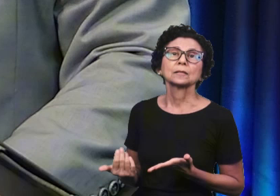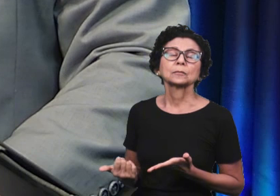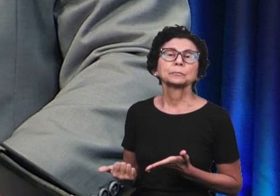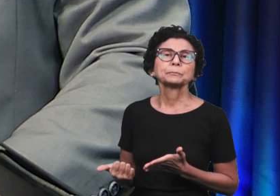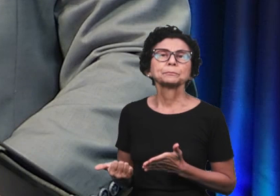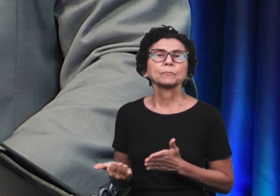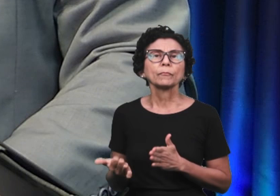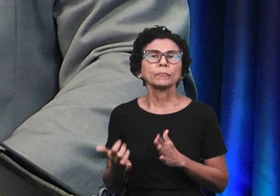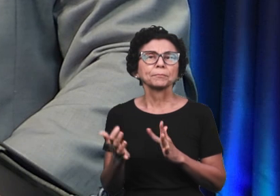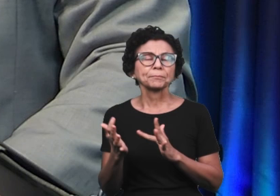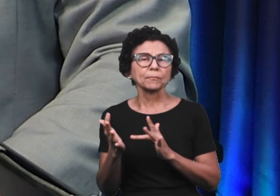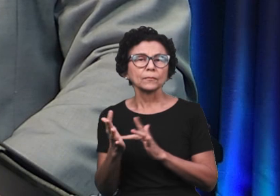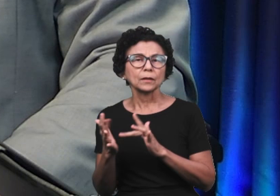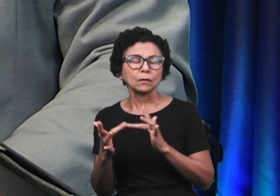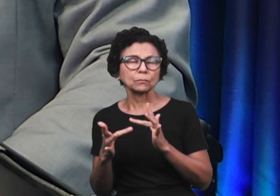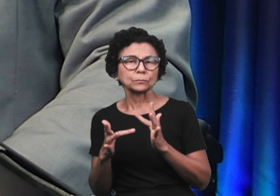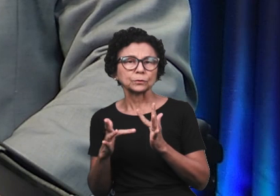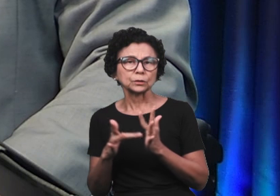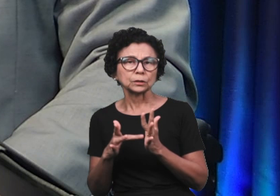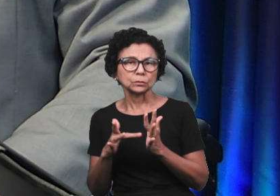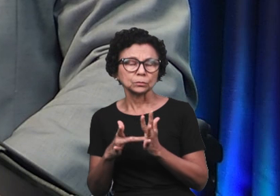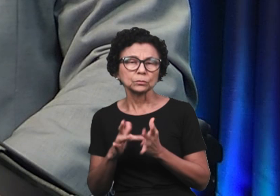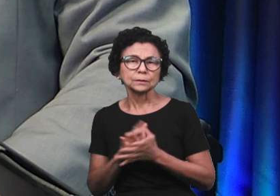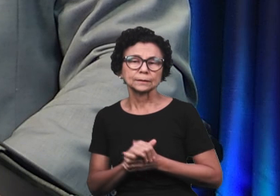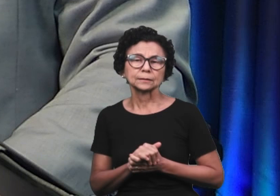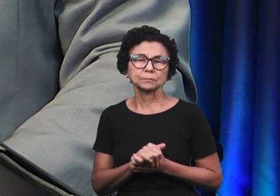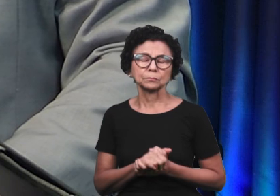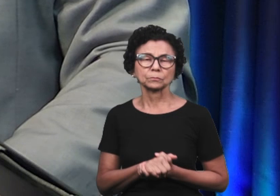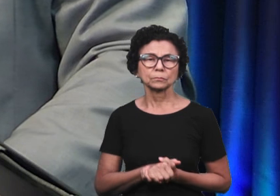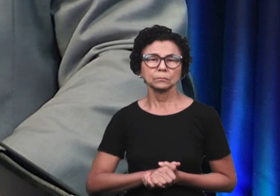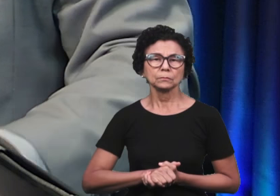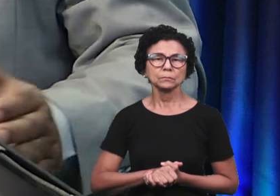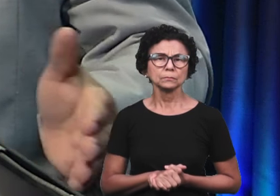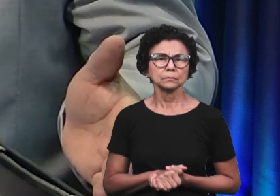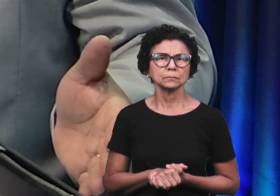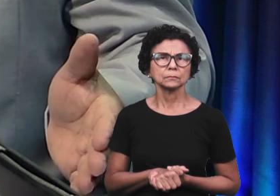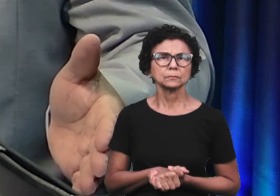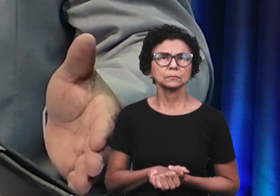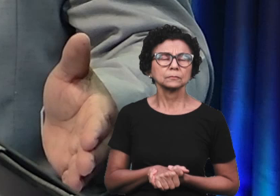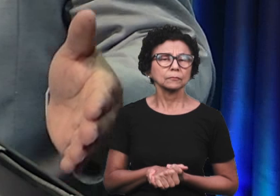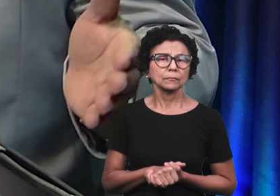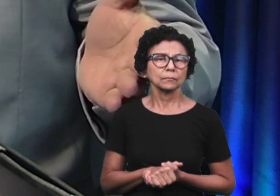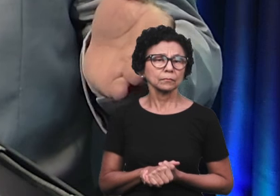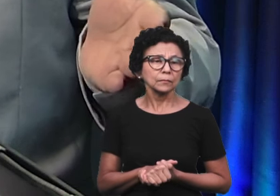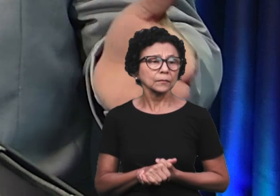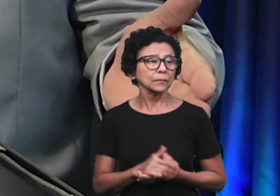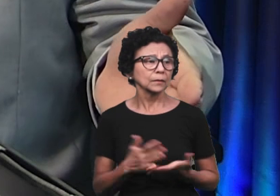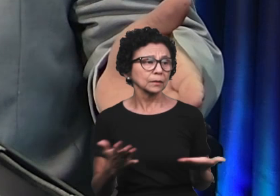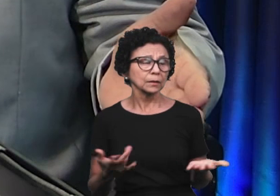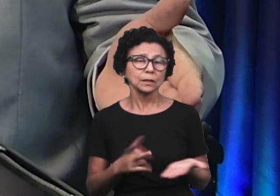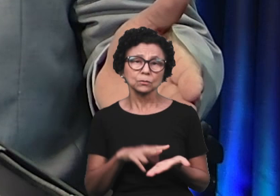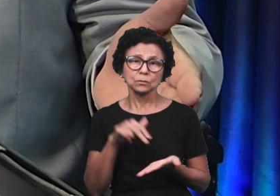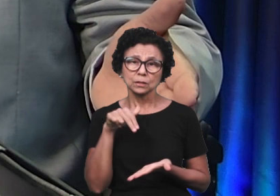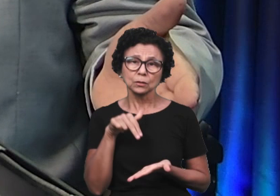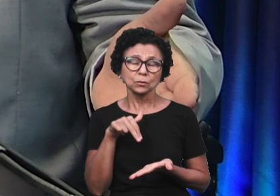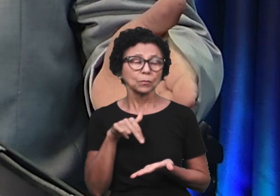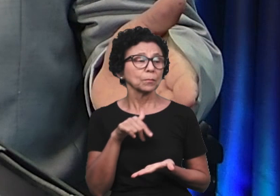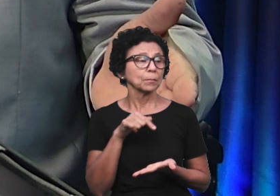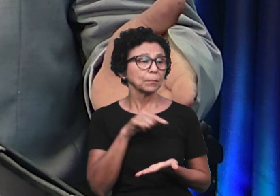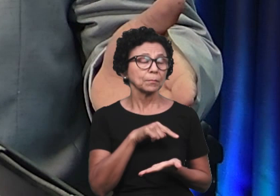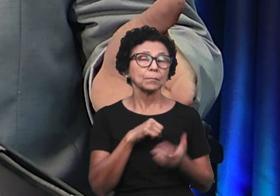Alonso? Exato. Diversas vezes antes, mas Maria foi buscar o corpo morto de